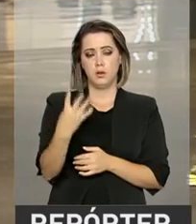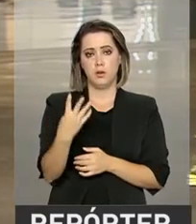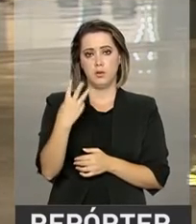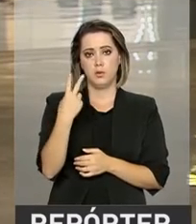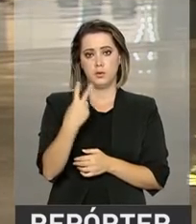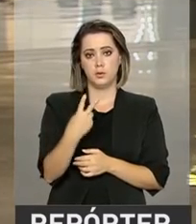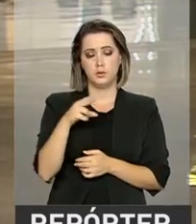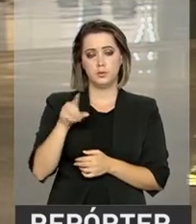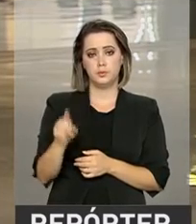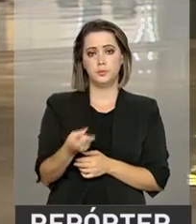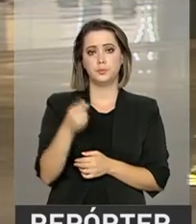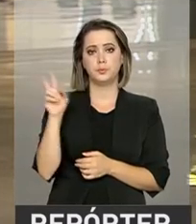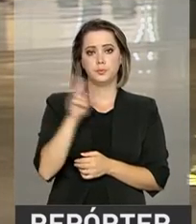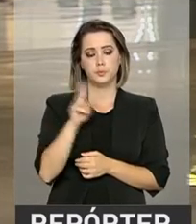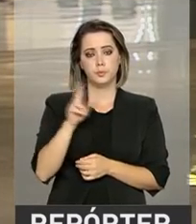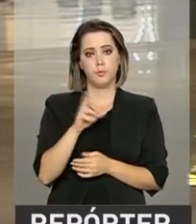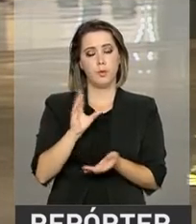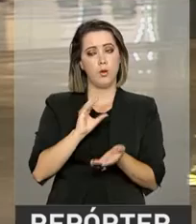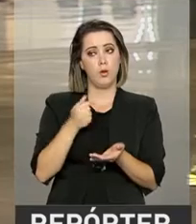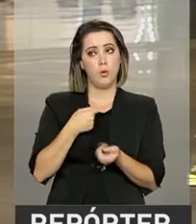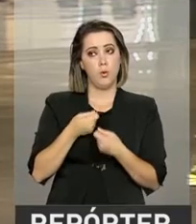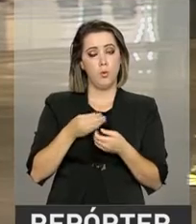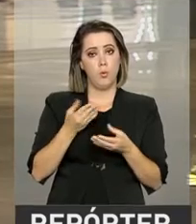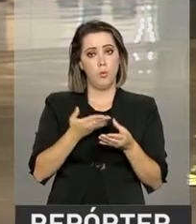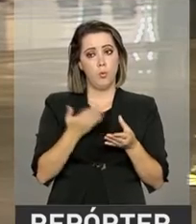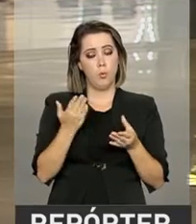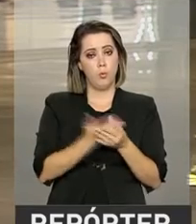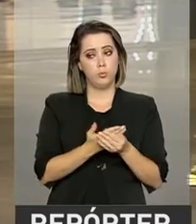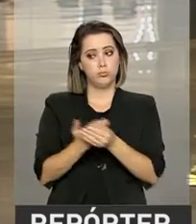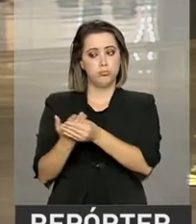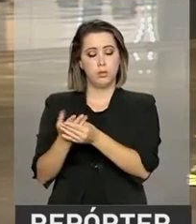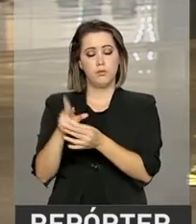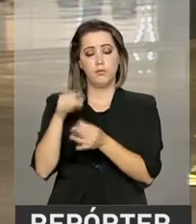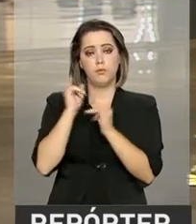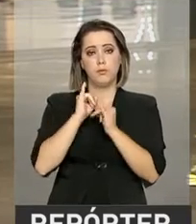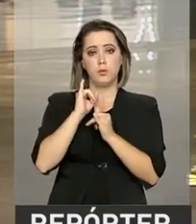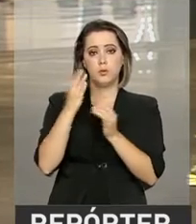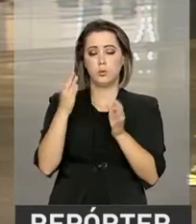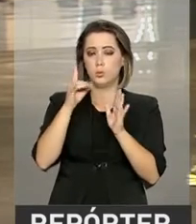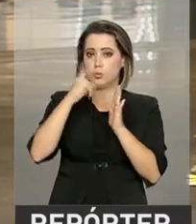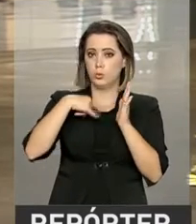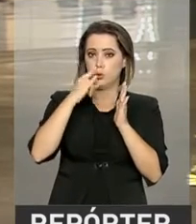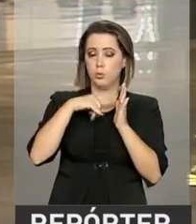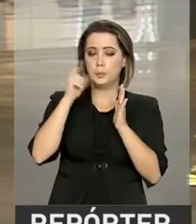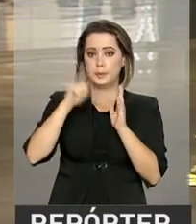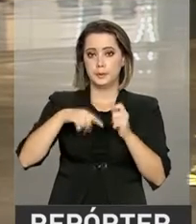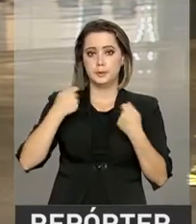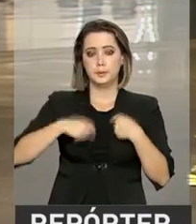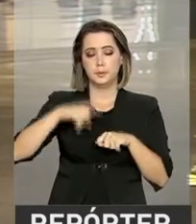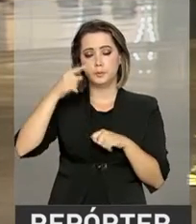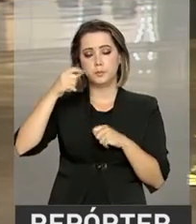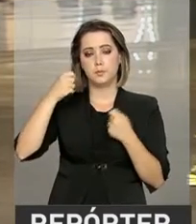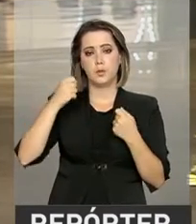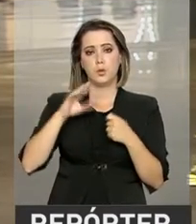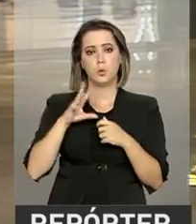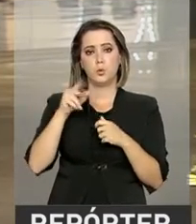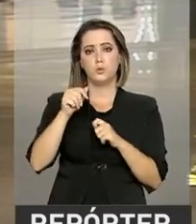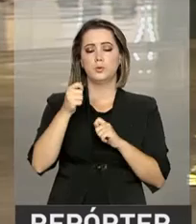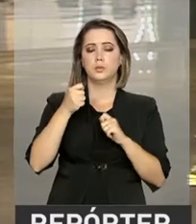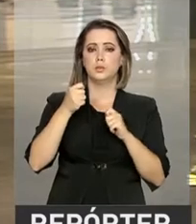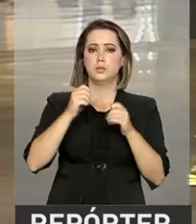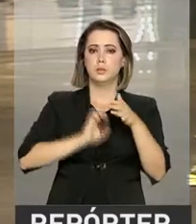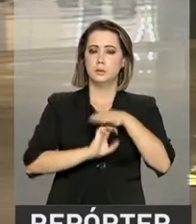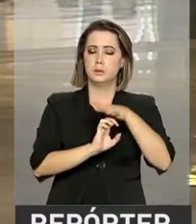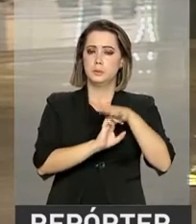42 mil. O envio do documento é obrigatório para todas as empresas que estavam com o Cadastro Nacional